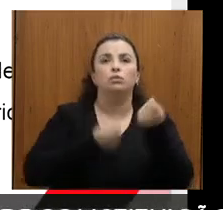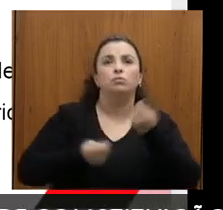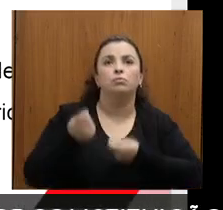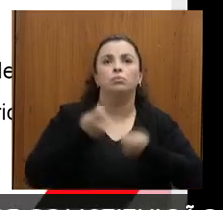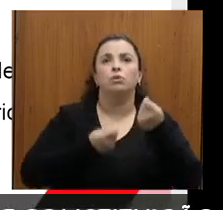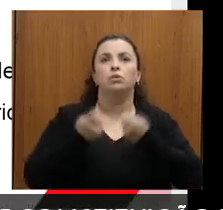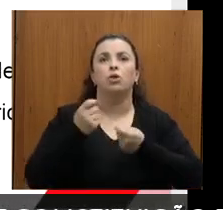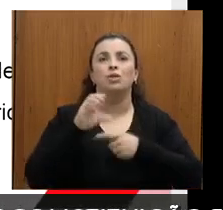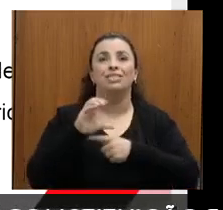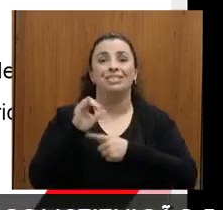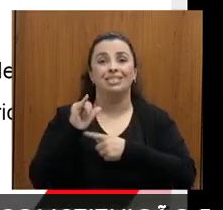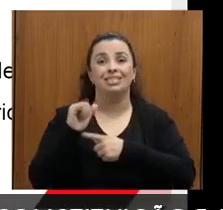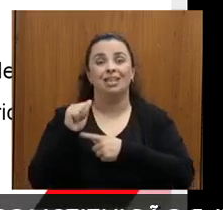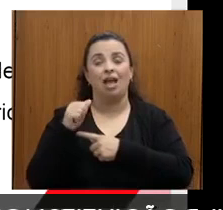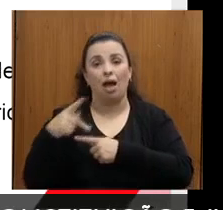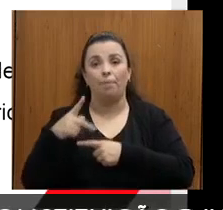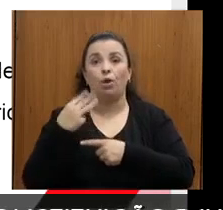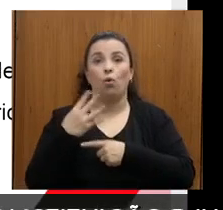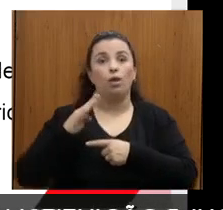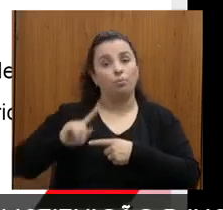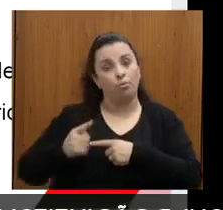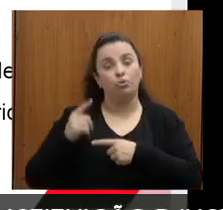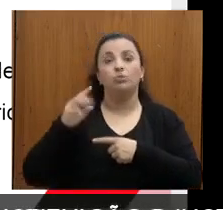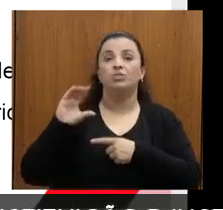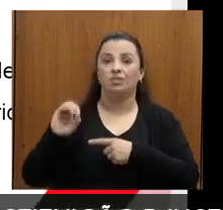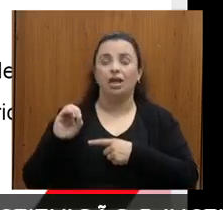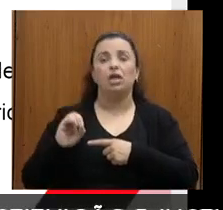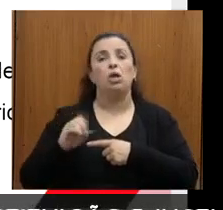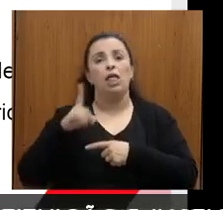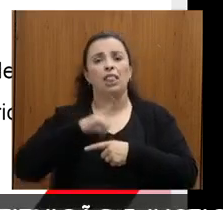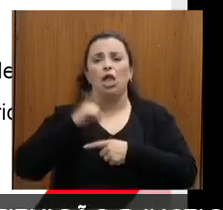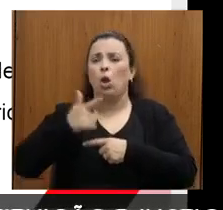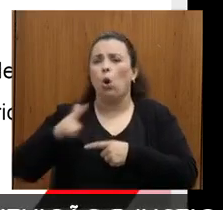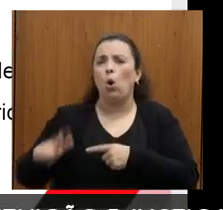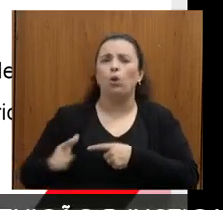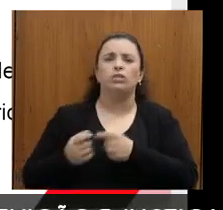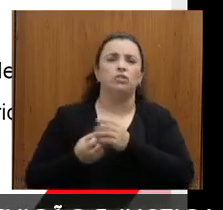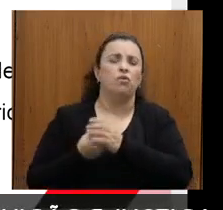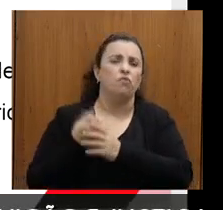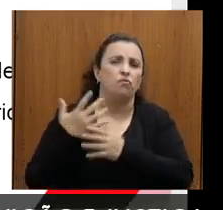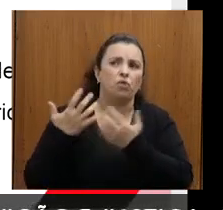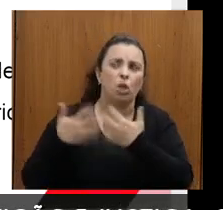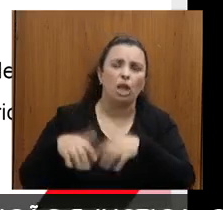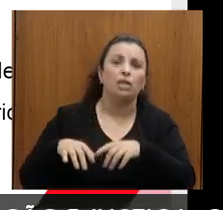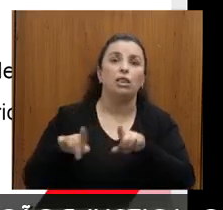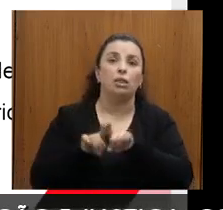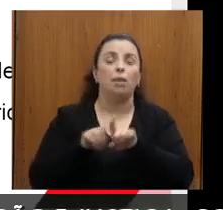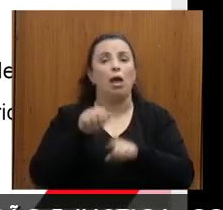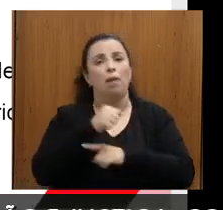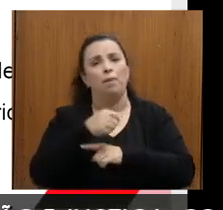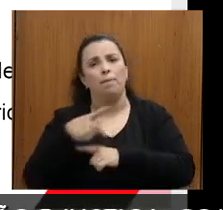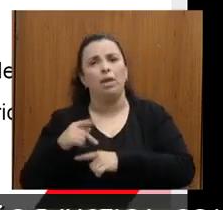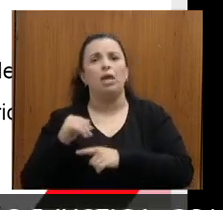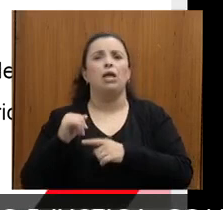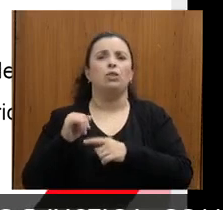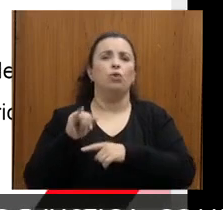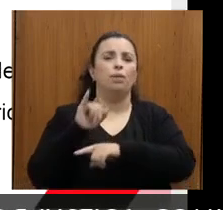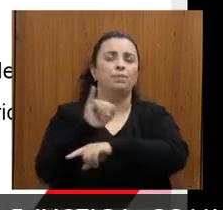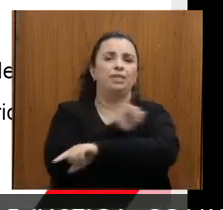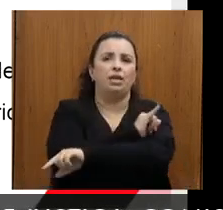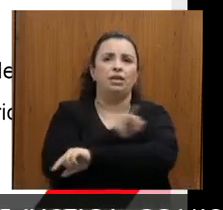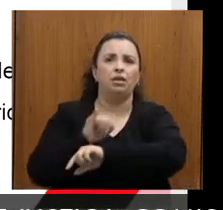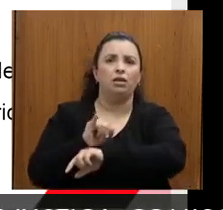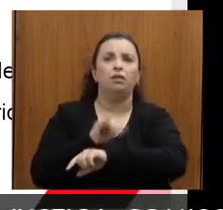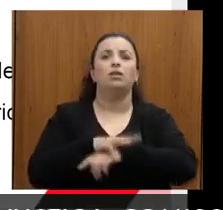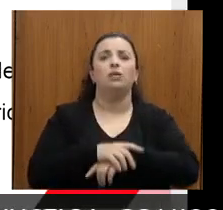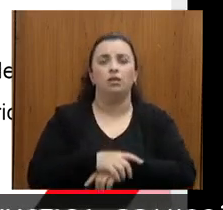4.0, além de outras funcionalidades do MGPP e aplicativo do IPSENG. A construção do cadastro de